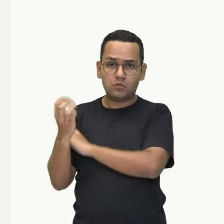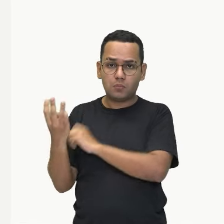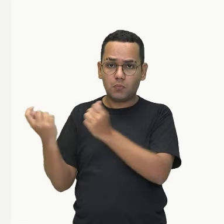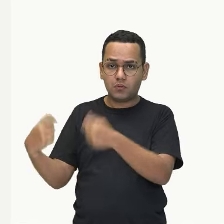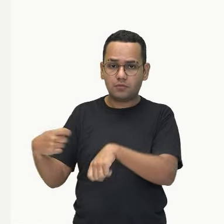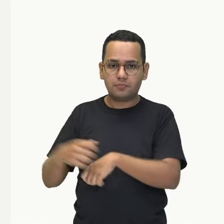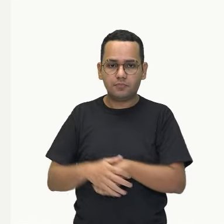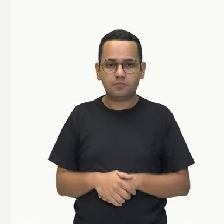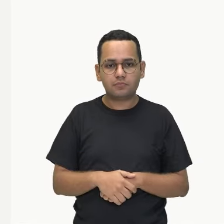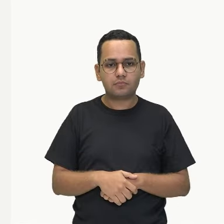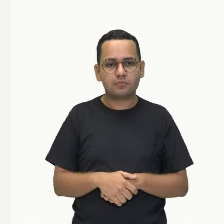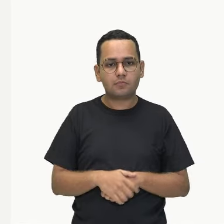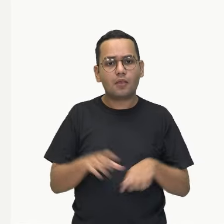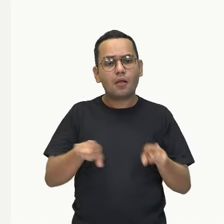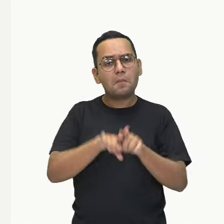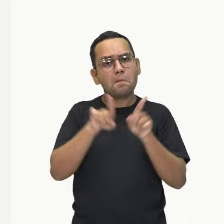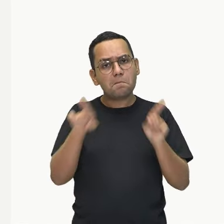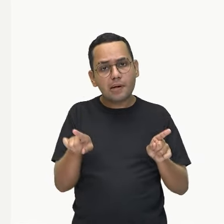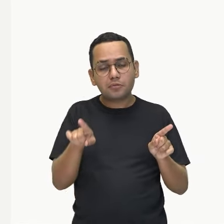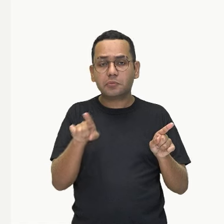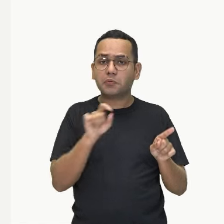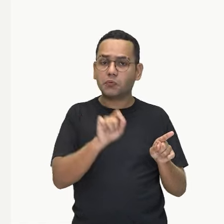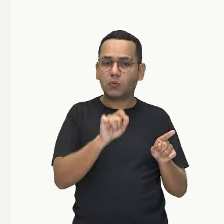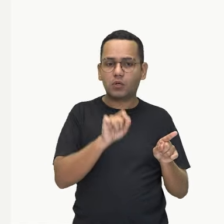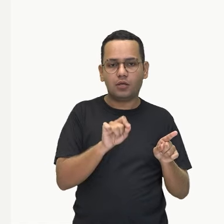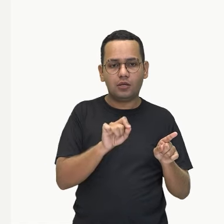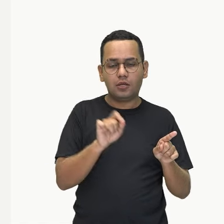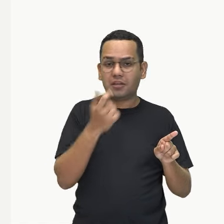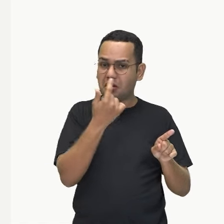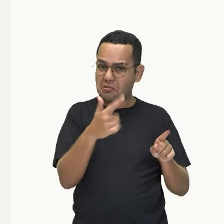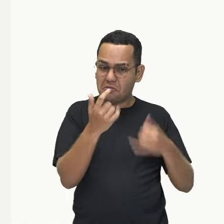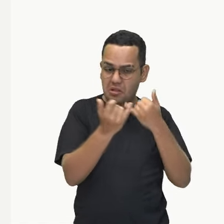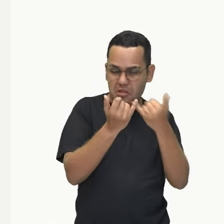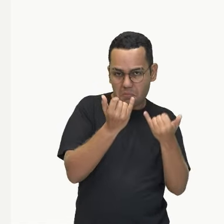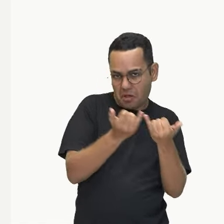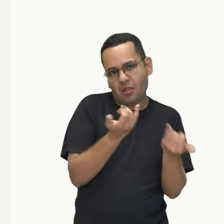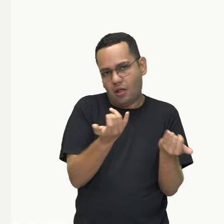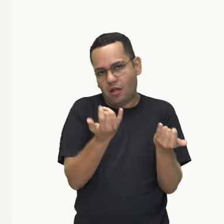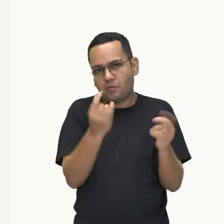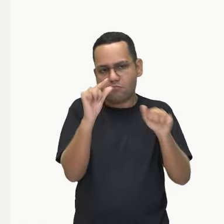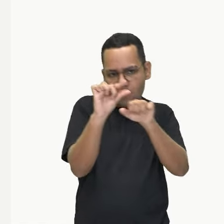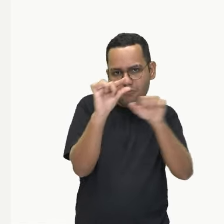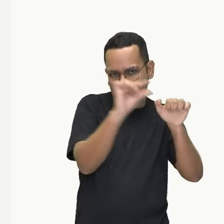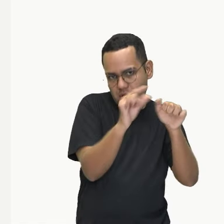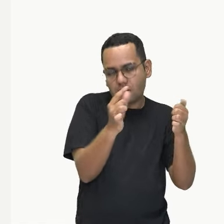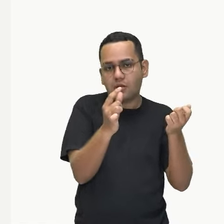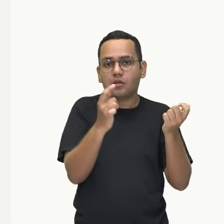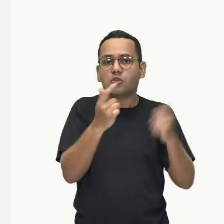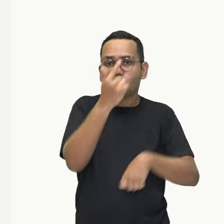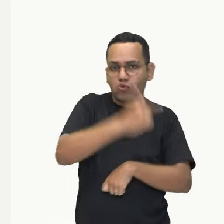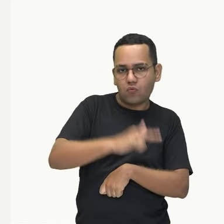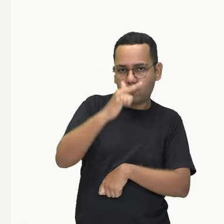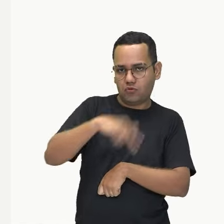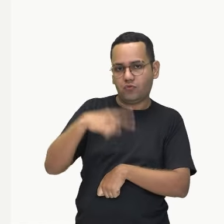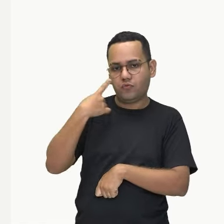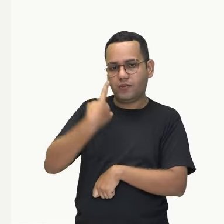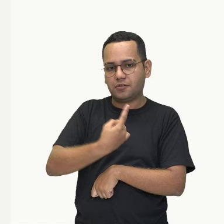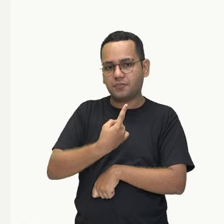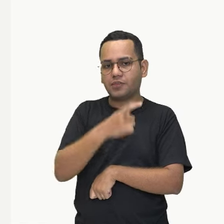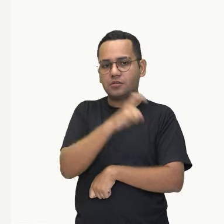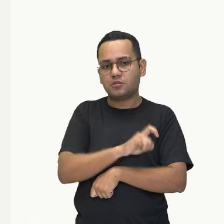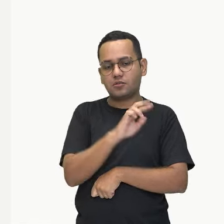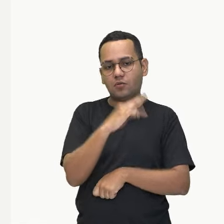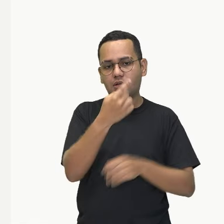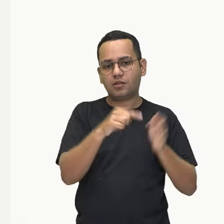que não são termos semelhantes, eu já repeti, ó. X ao quadrado menos x. E